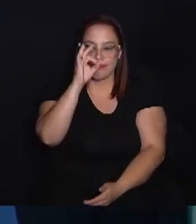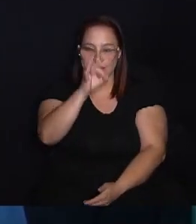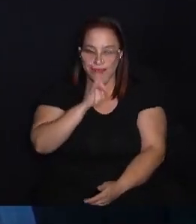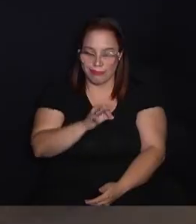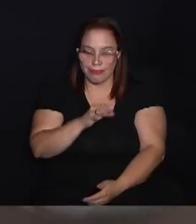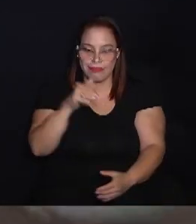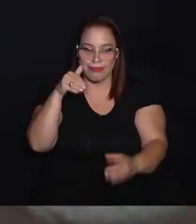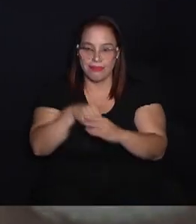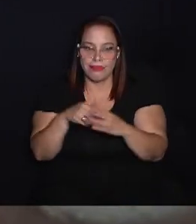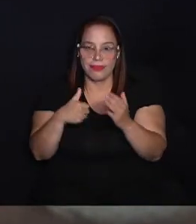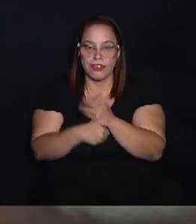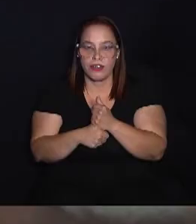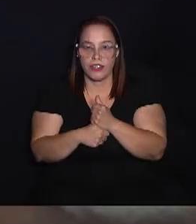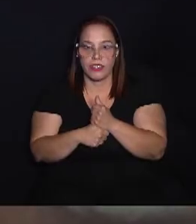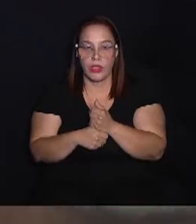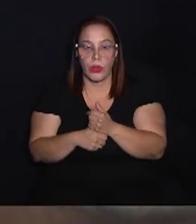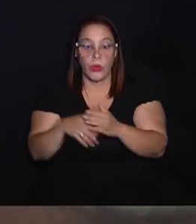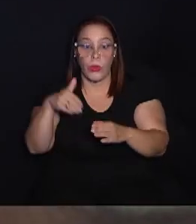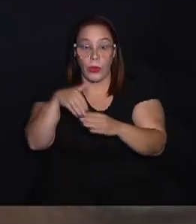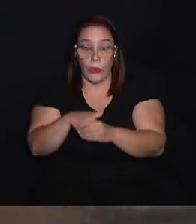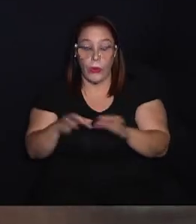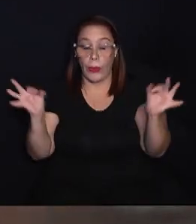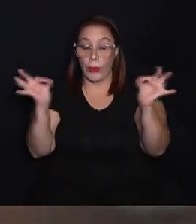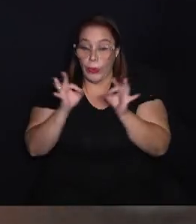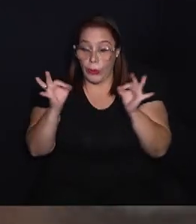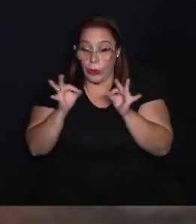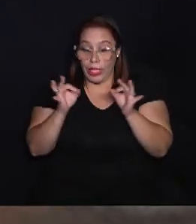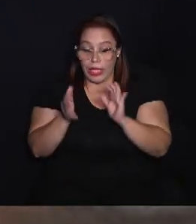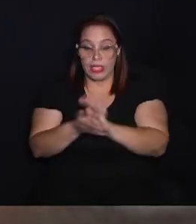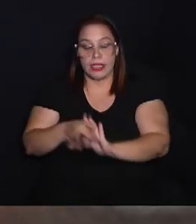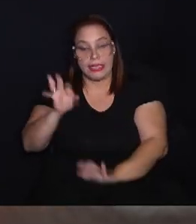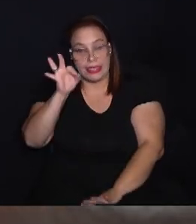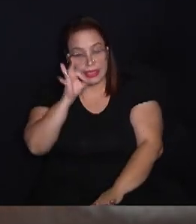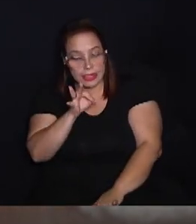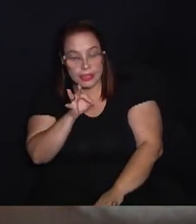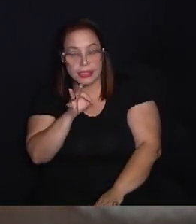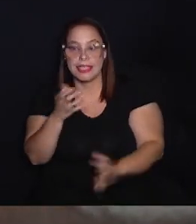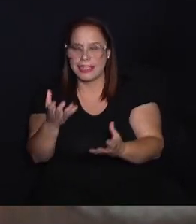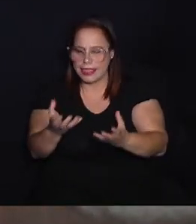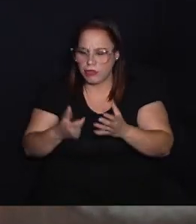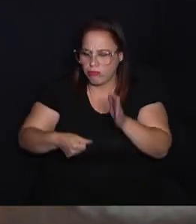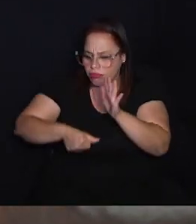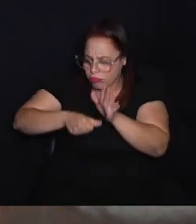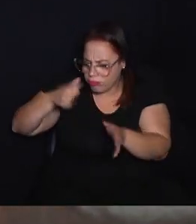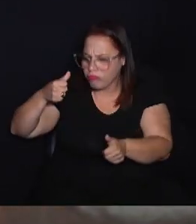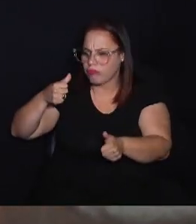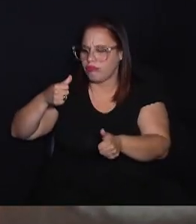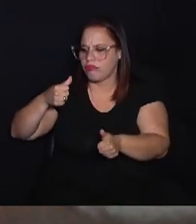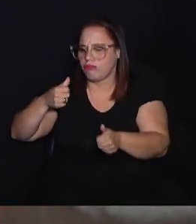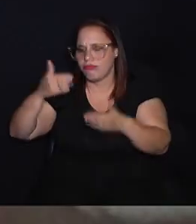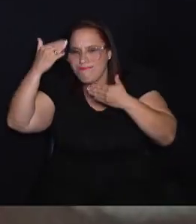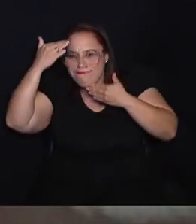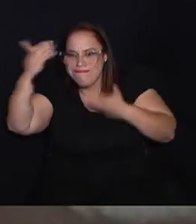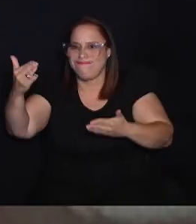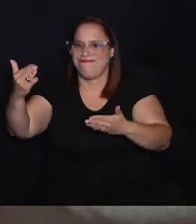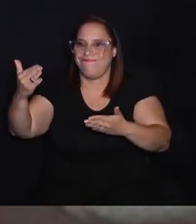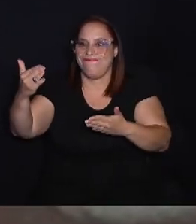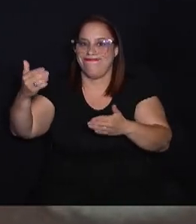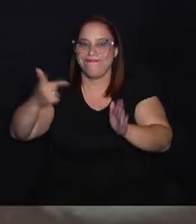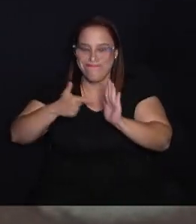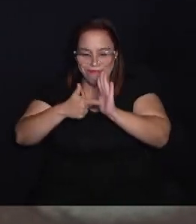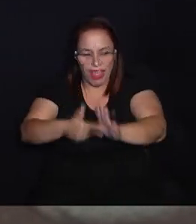metade mais ou menos, tá? Tá bem sossegado mesmo. E a transmissão também está super rápida. Com mais de 90% dos votos apurados,